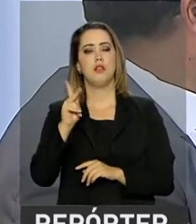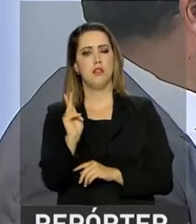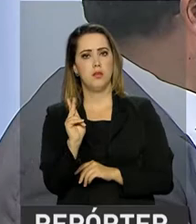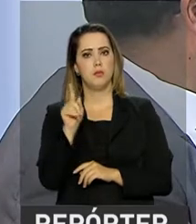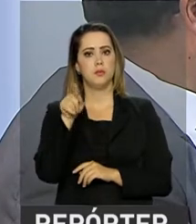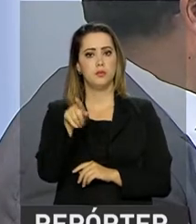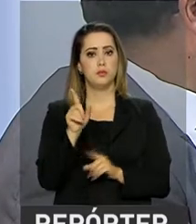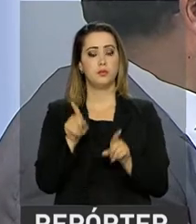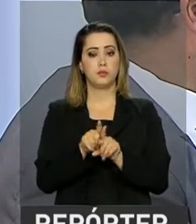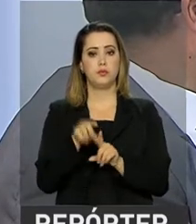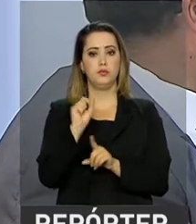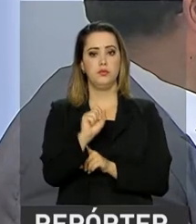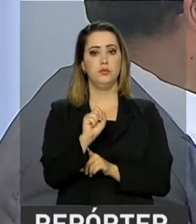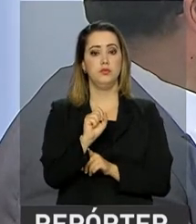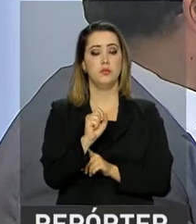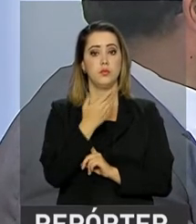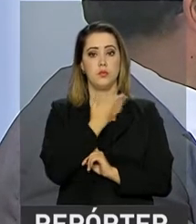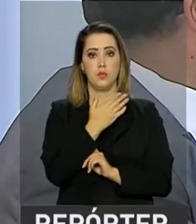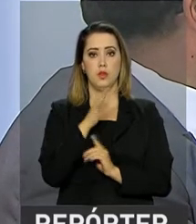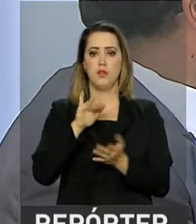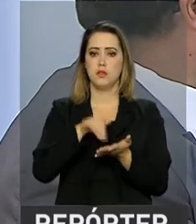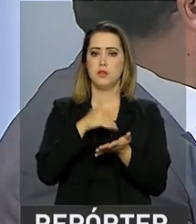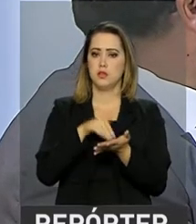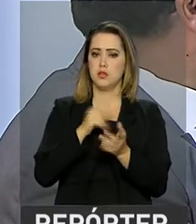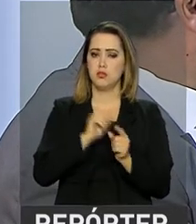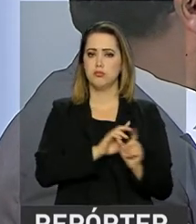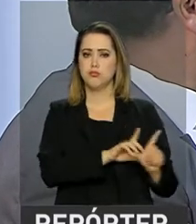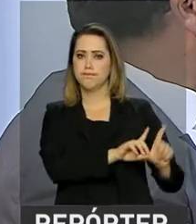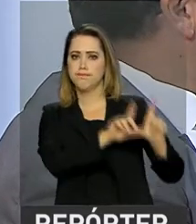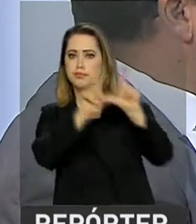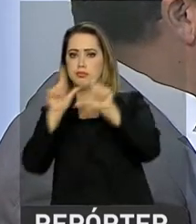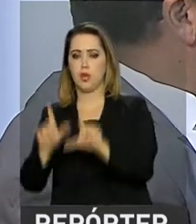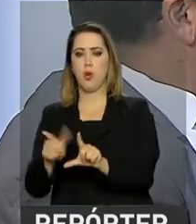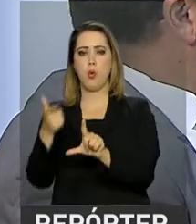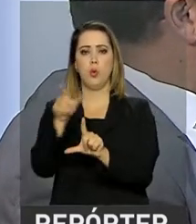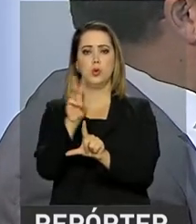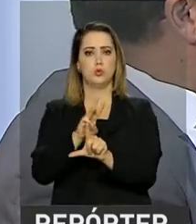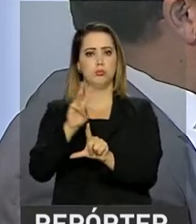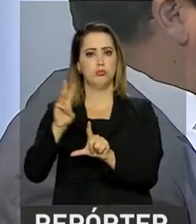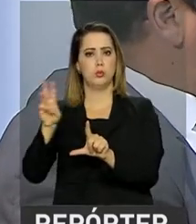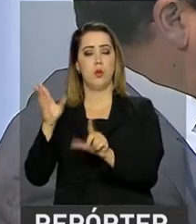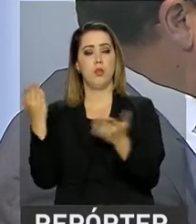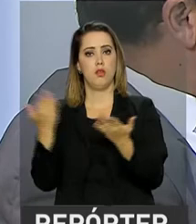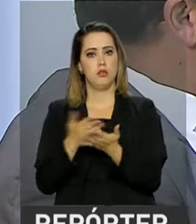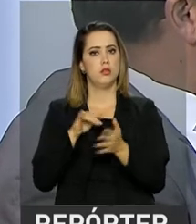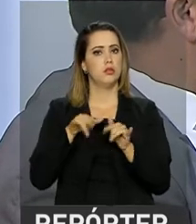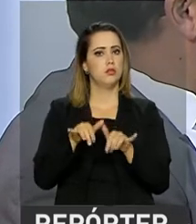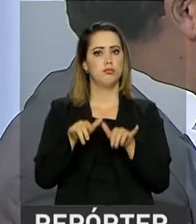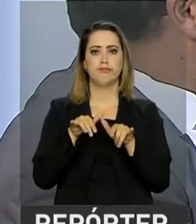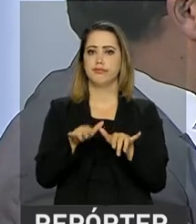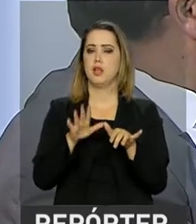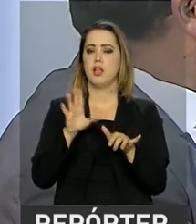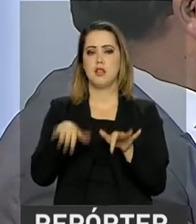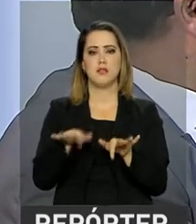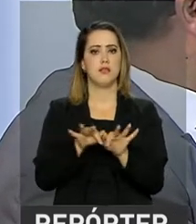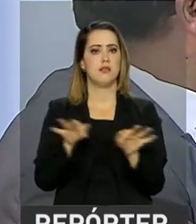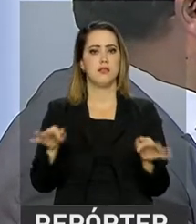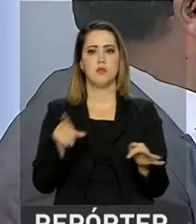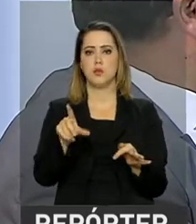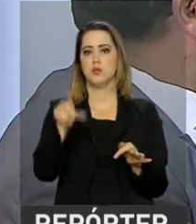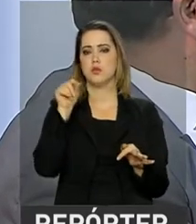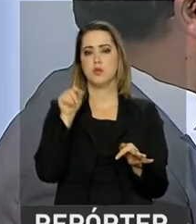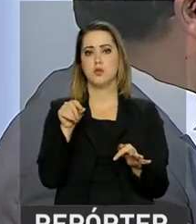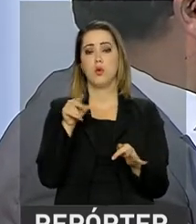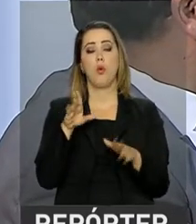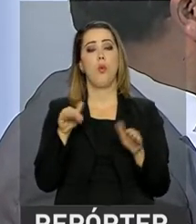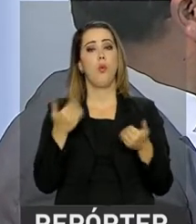mec.gov.br barril cadastro já vai ser direcionado para o site e agora os passos aqui são bem simples seleciona